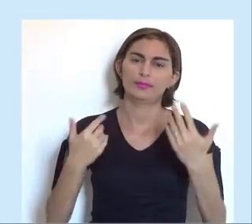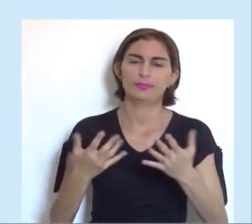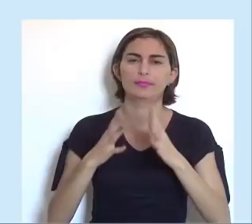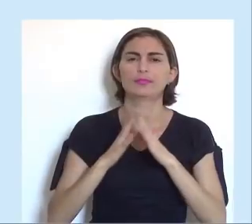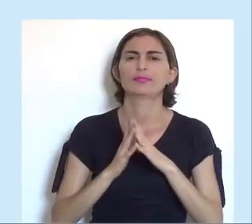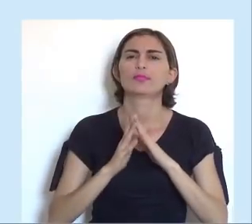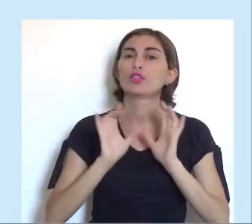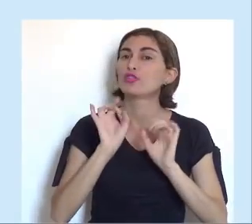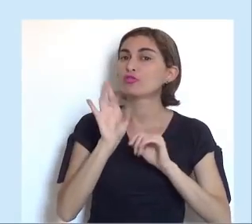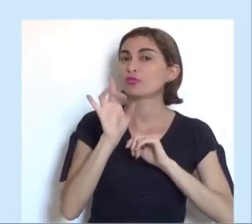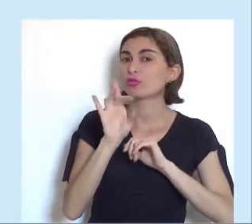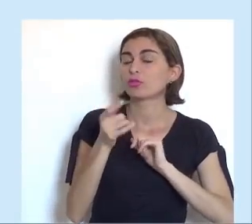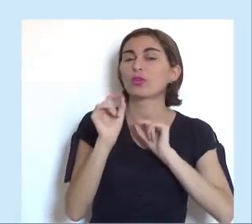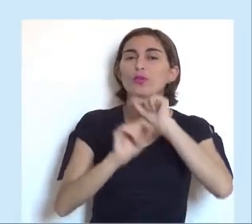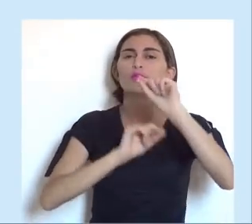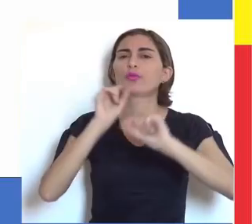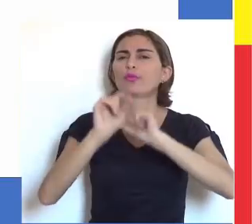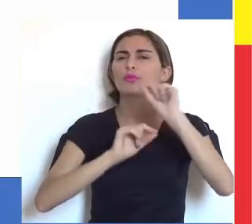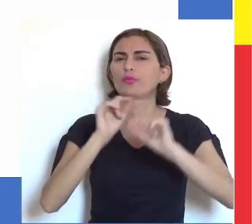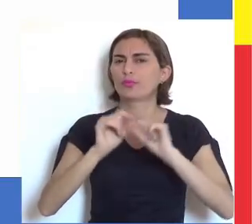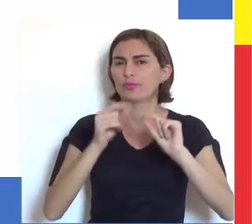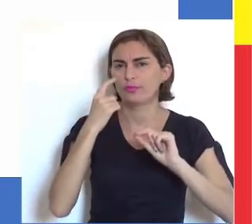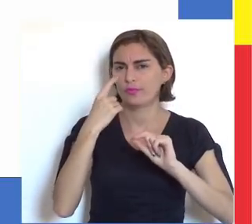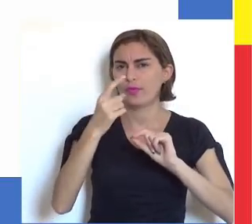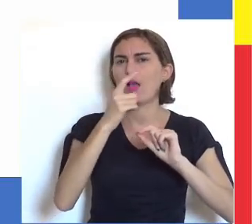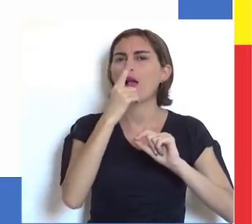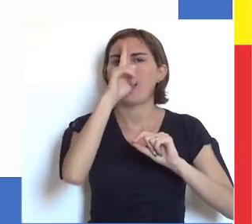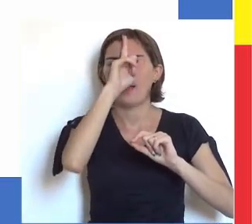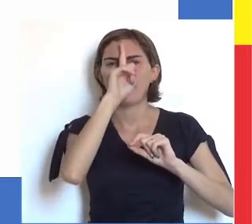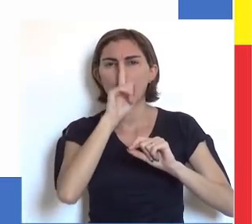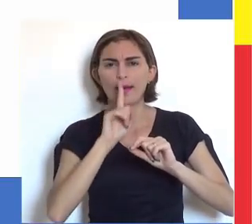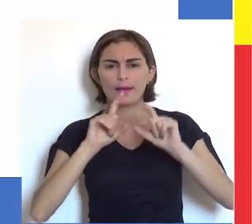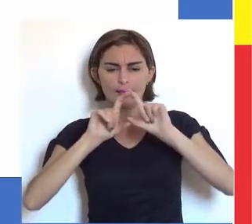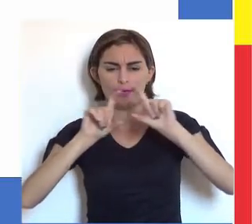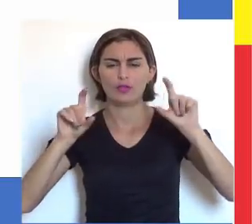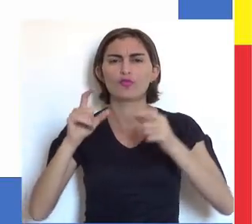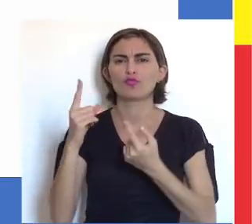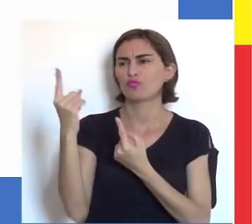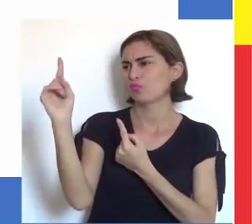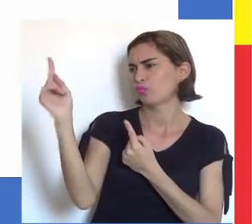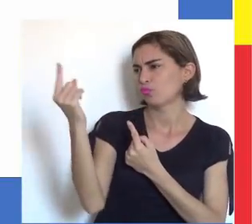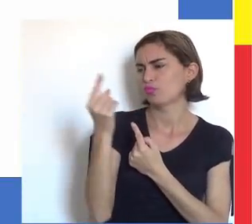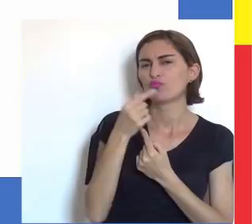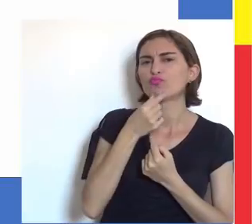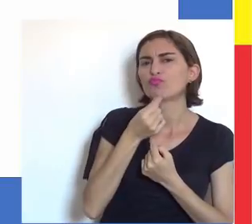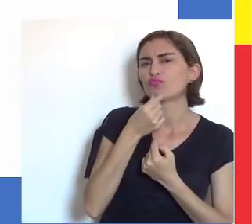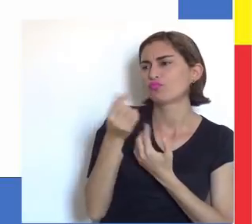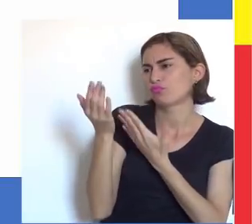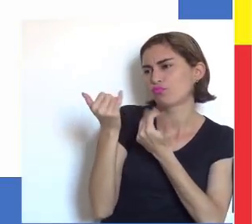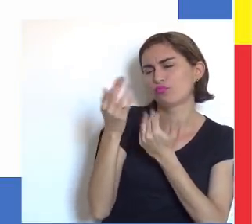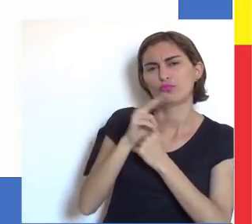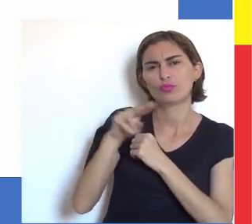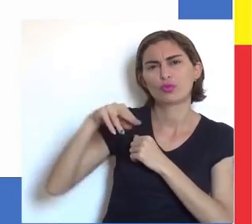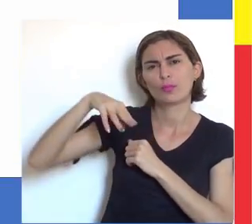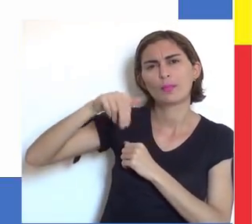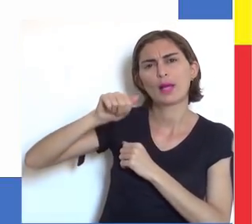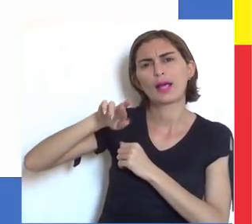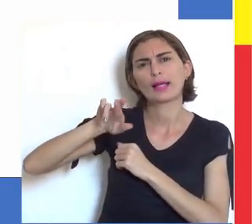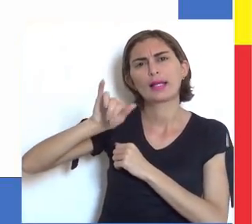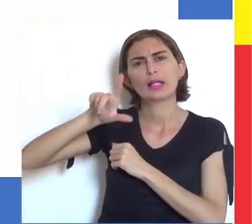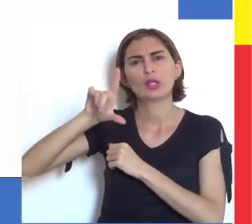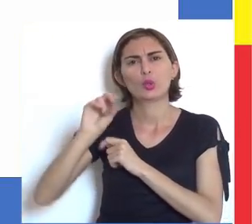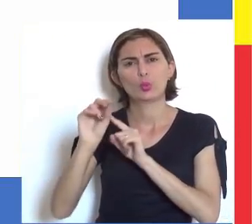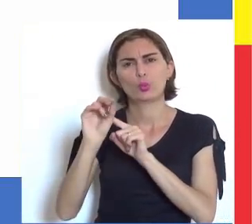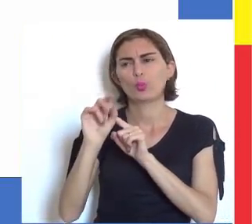na história. Só que aí, você vê aí em amarelo, veio um rapaz de nome Magrelim. Essa é a surpresa